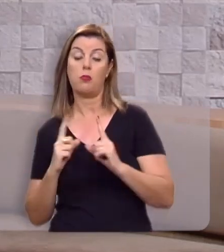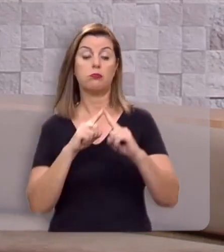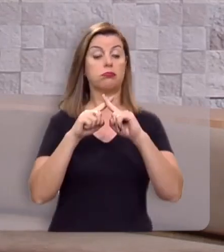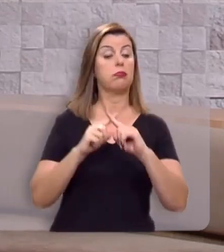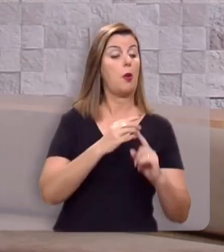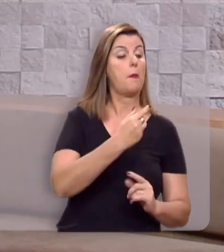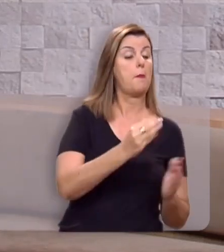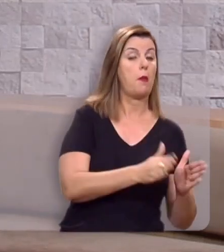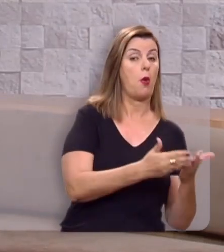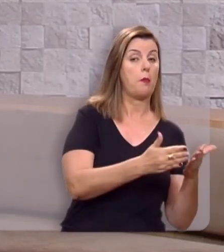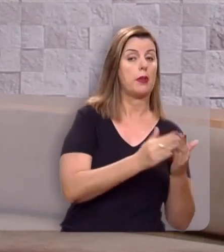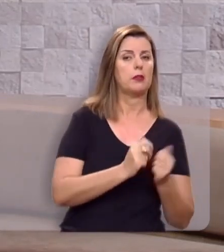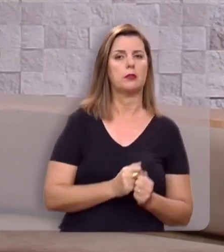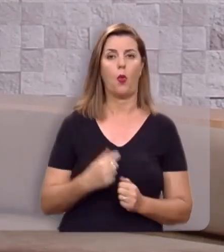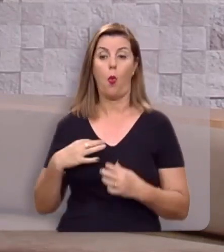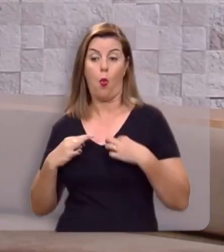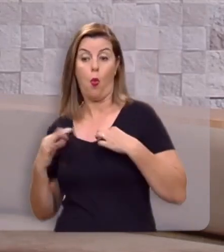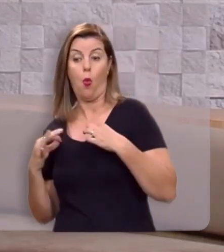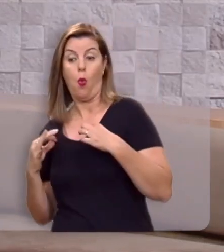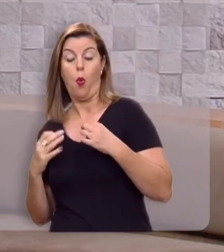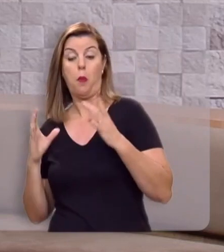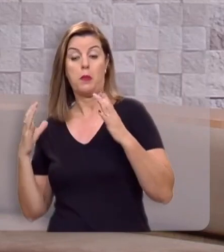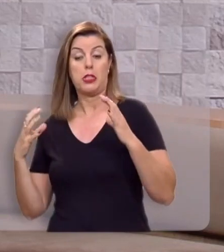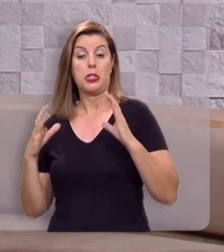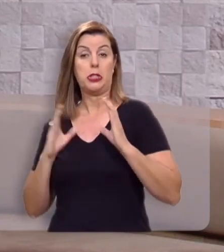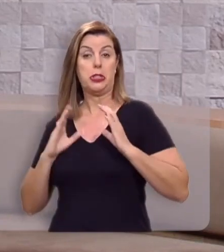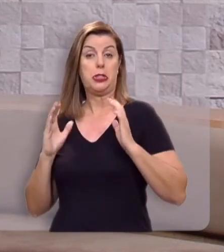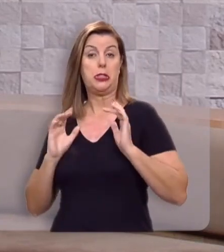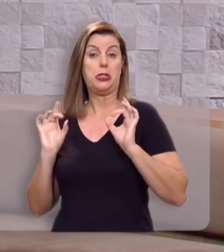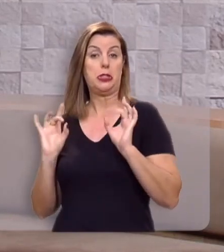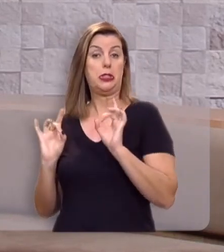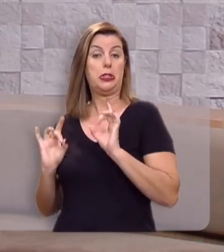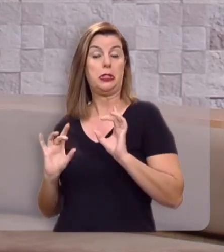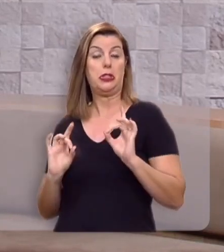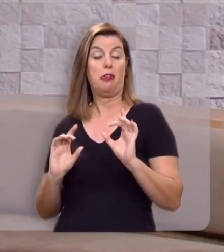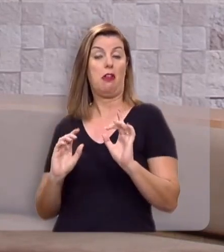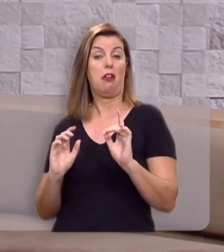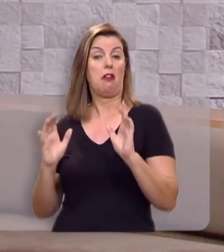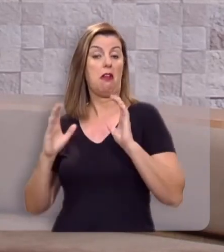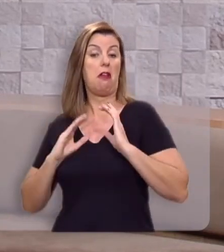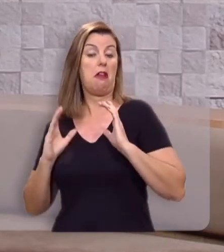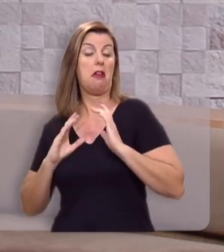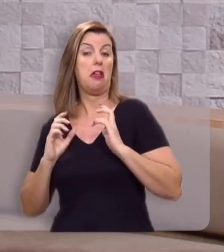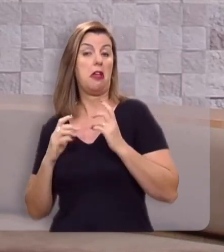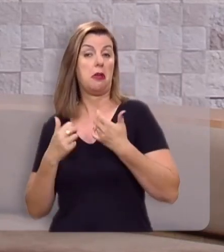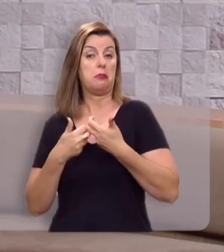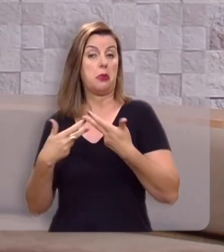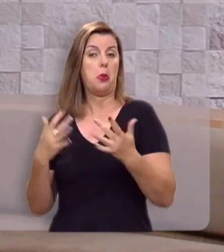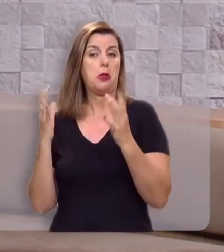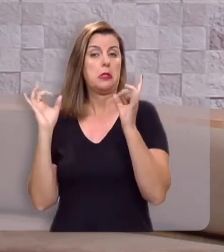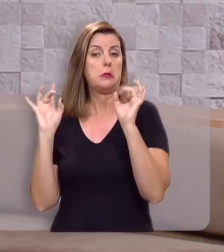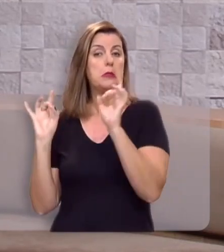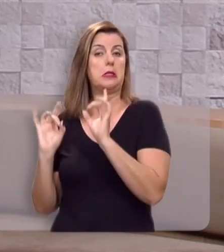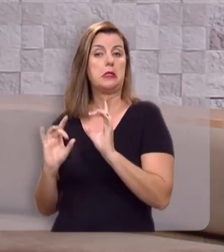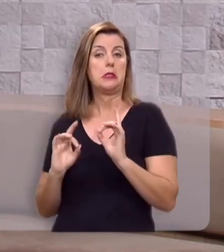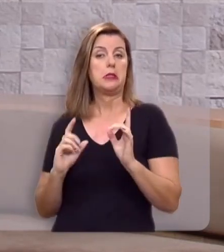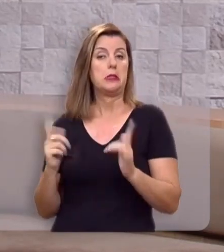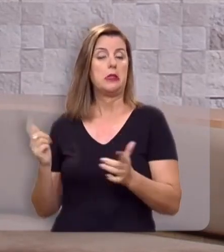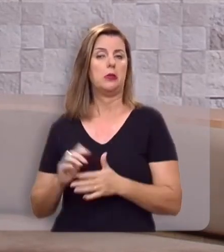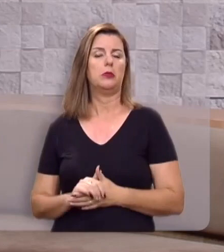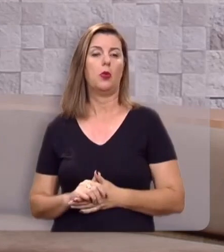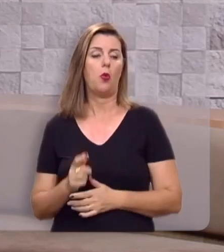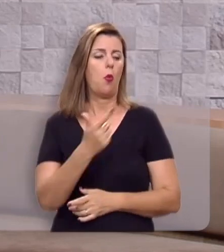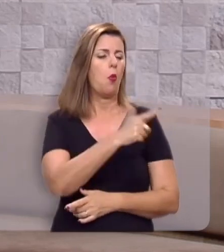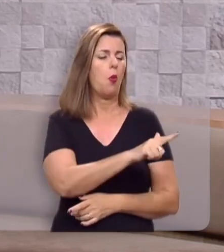pobre. Um está vestido de forma tão rica, de púrpura e